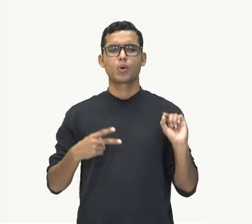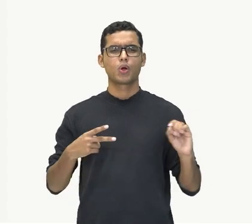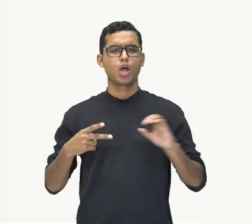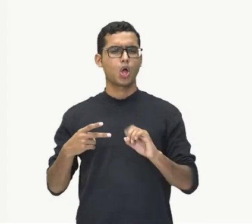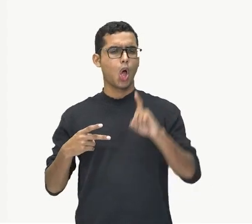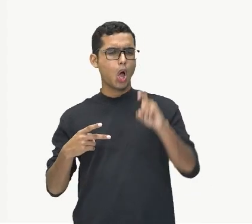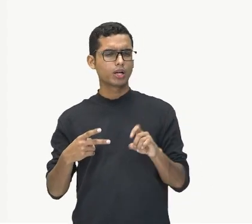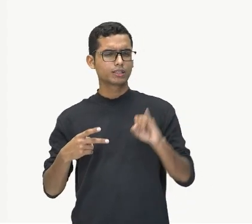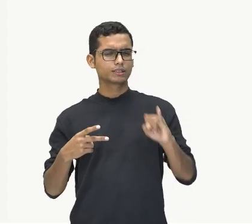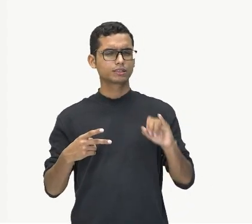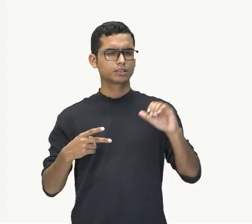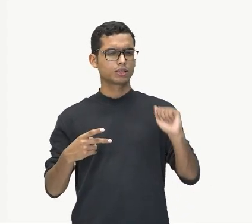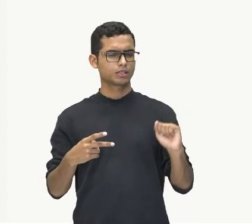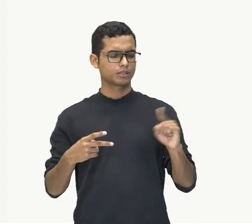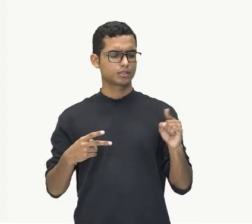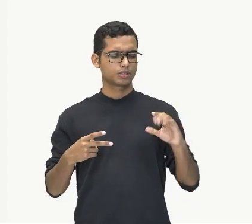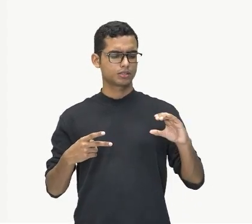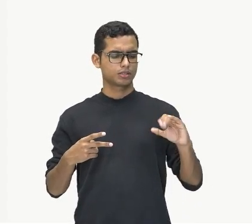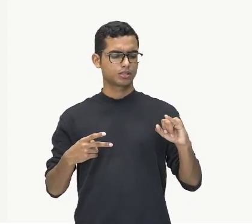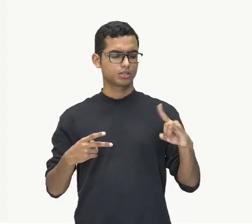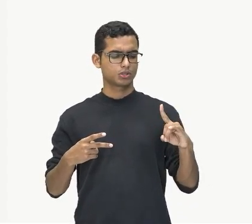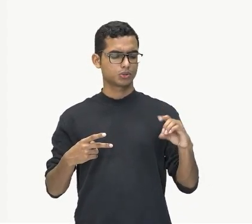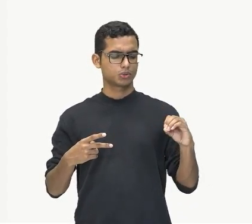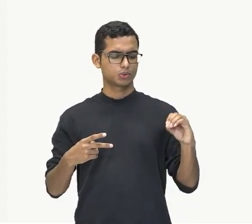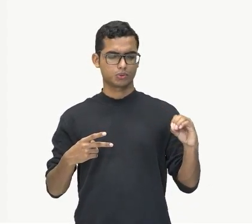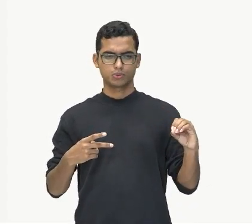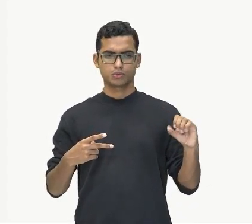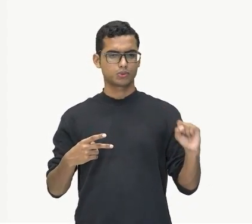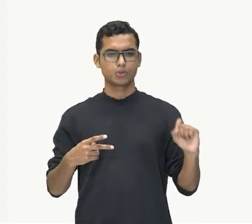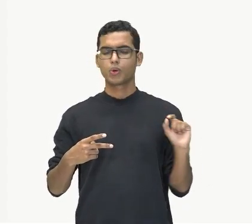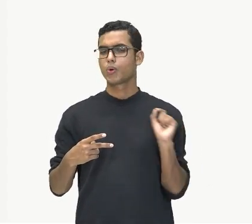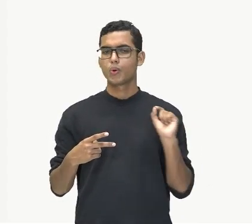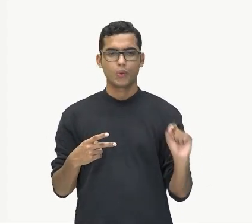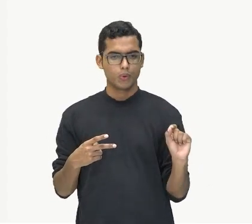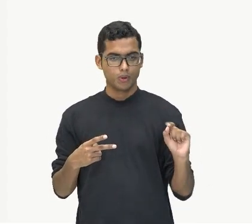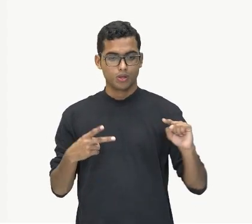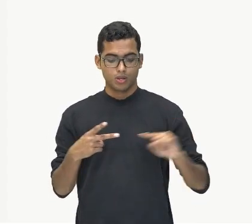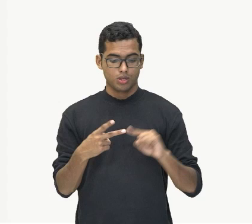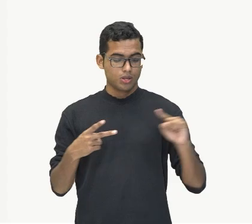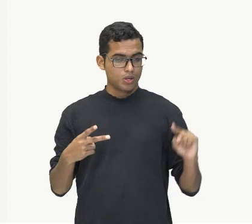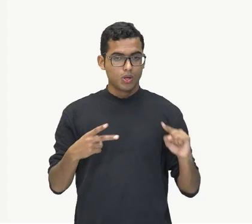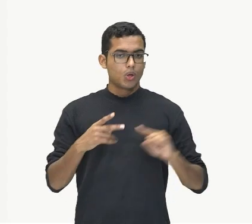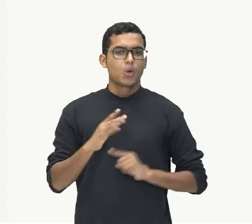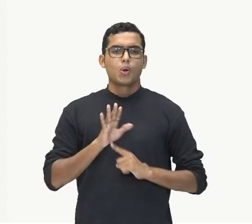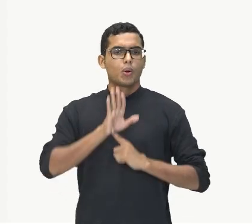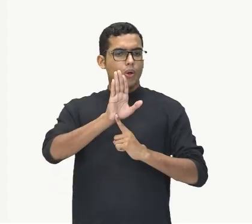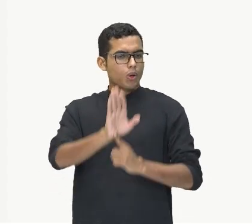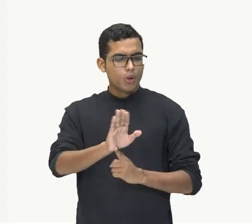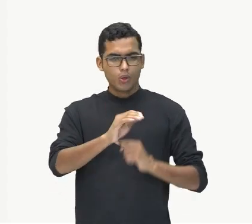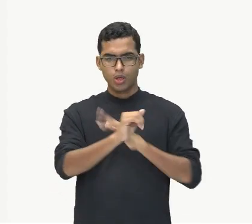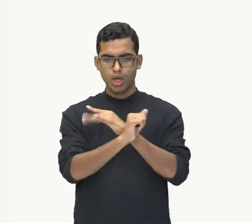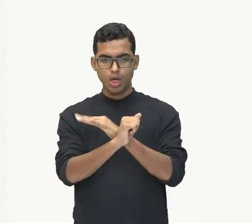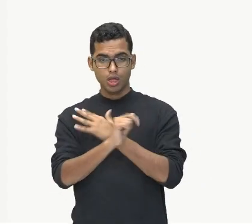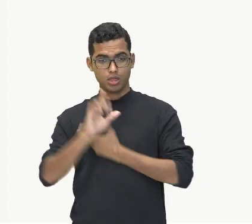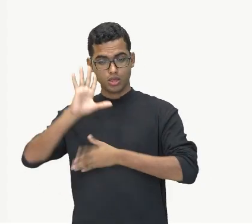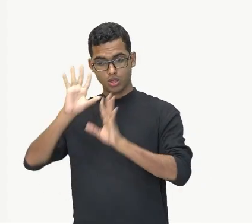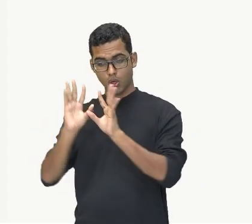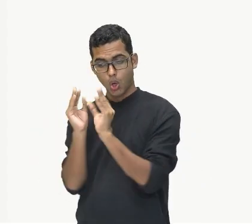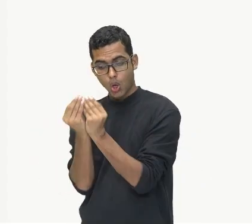oxiácido. Quando ele apresenta oxigênio na